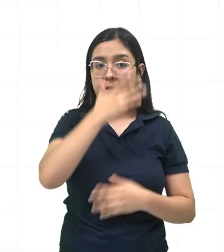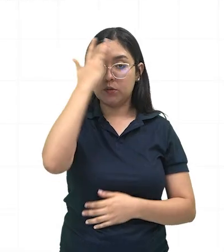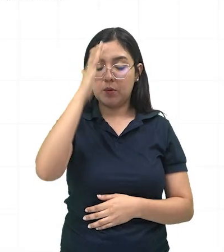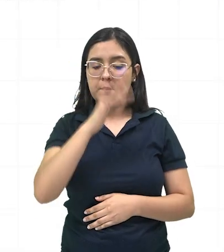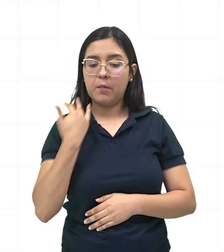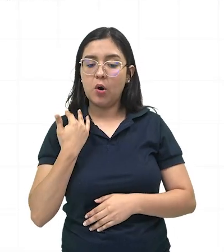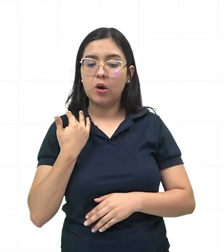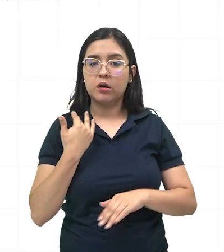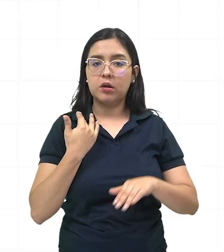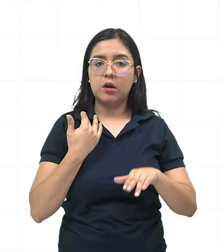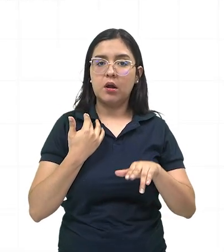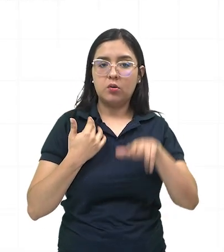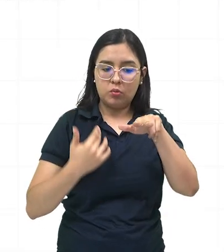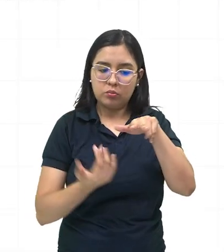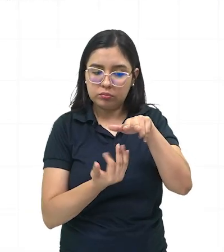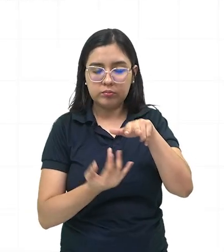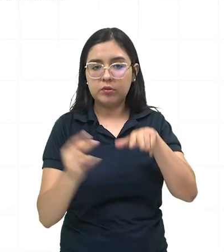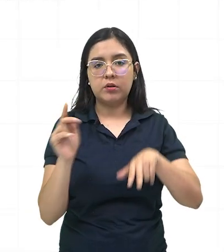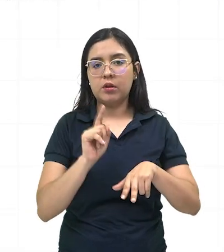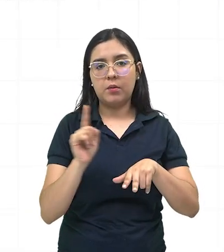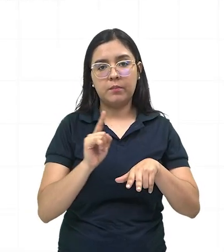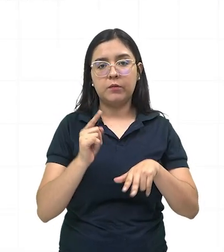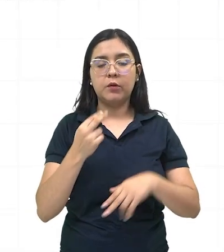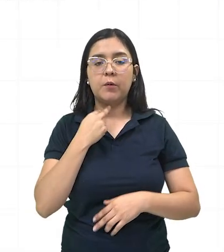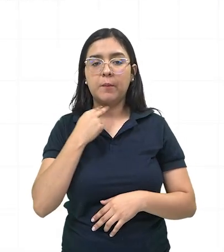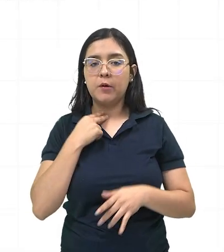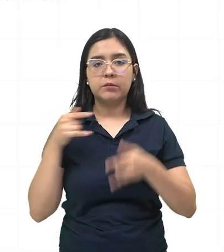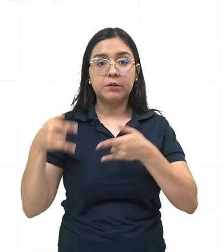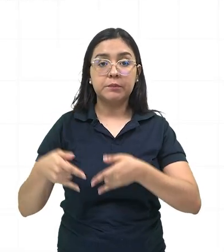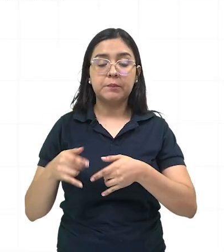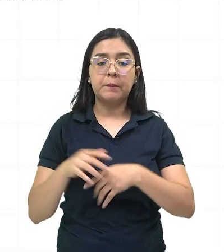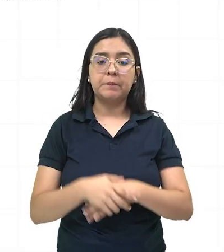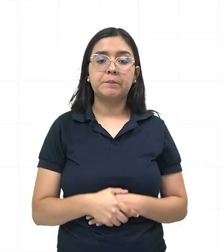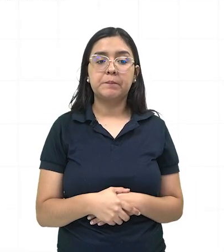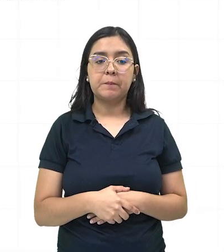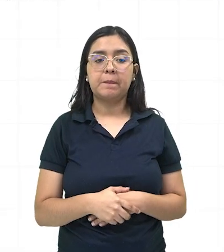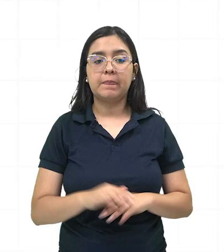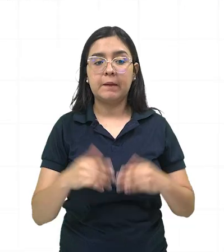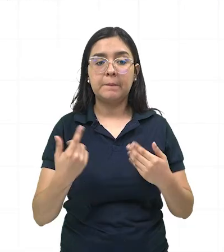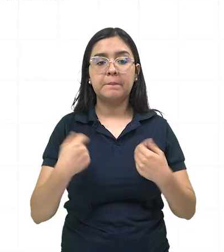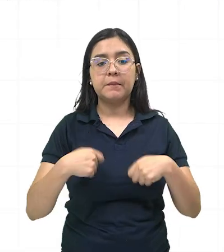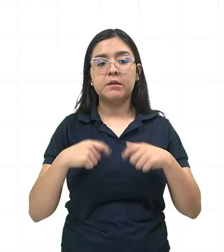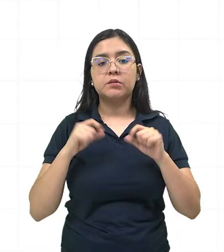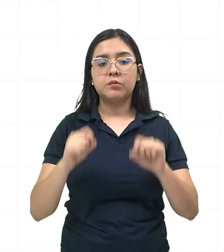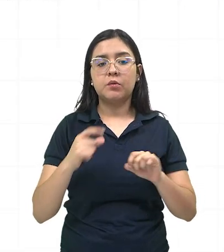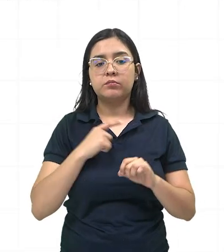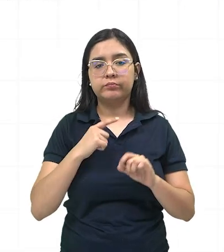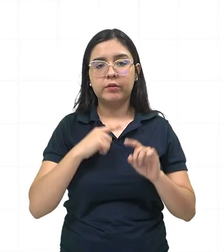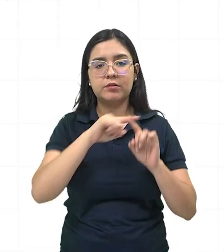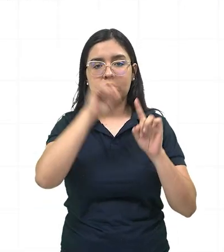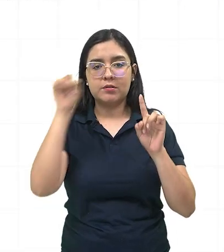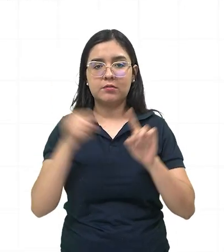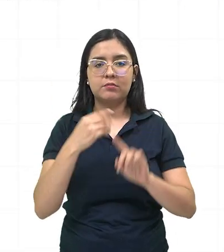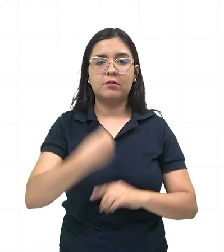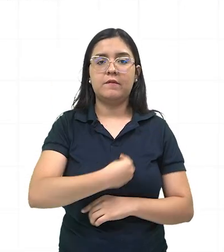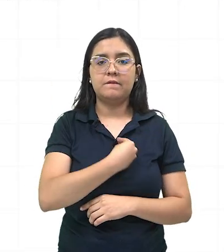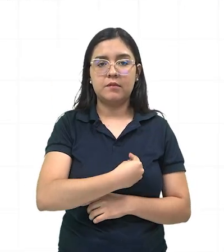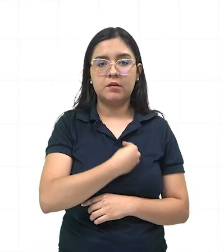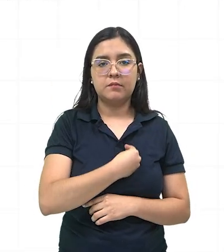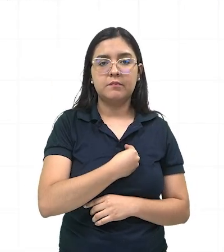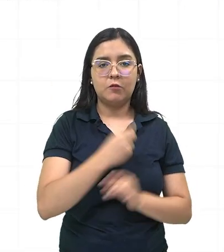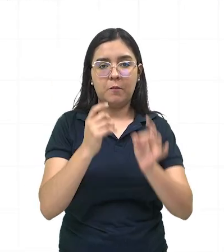corpo deve ser enterrado, visto que deve retornar à terra e permitir a realização completa do ciclo da vida. Então